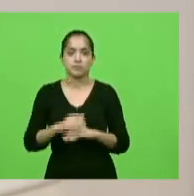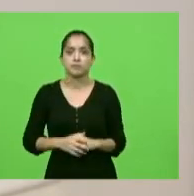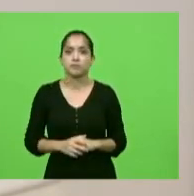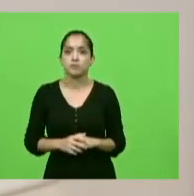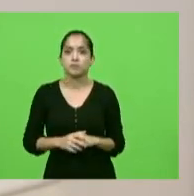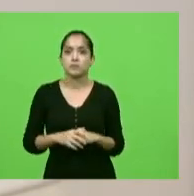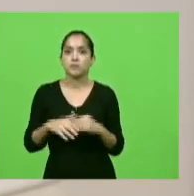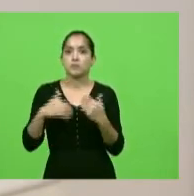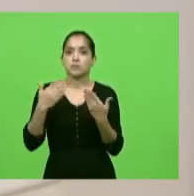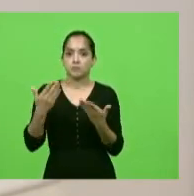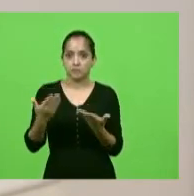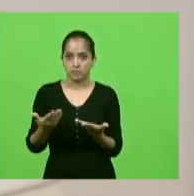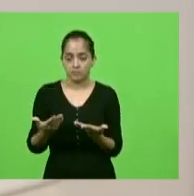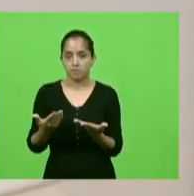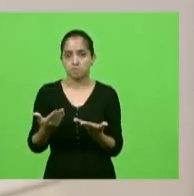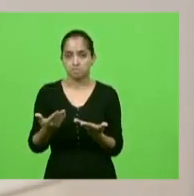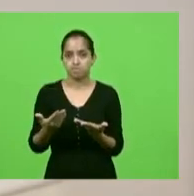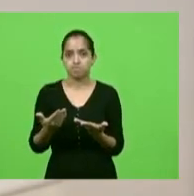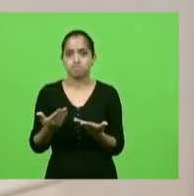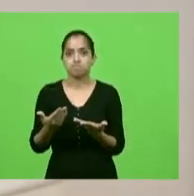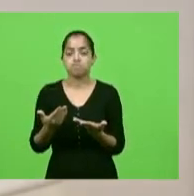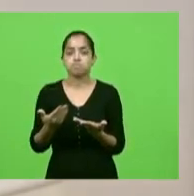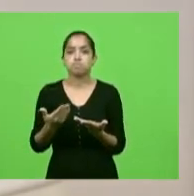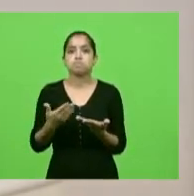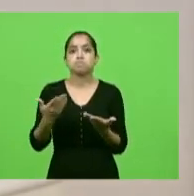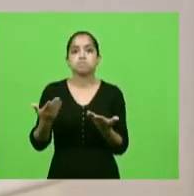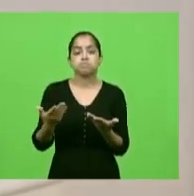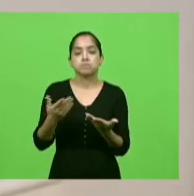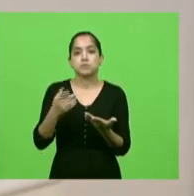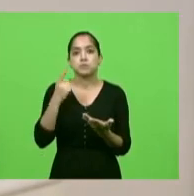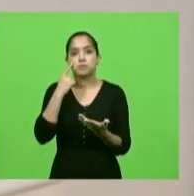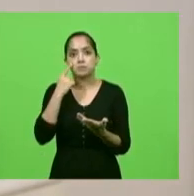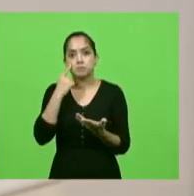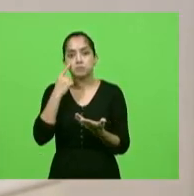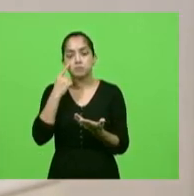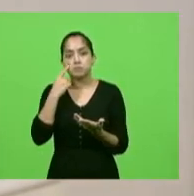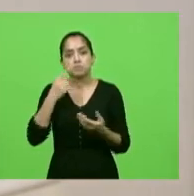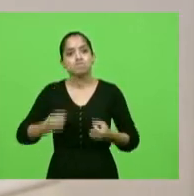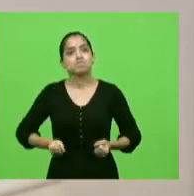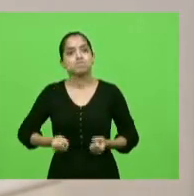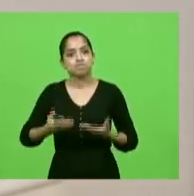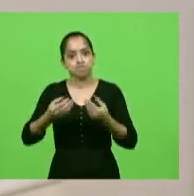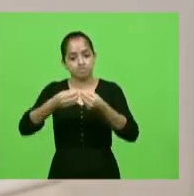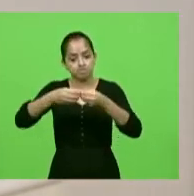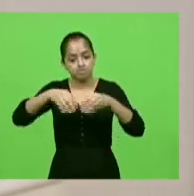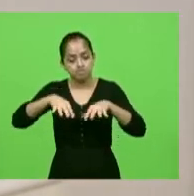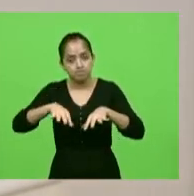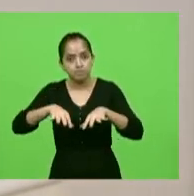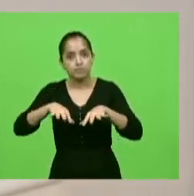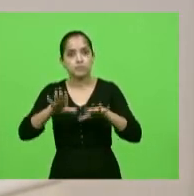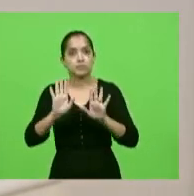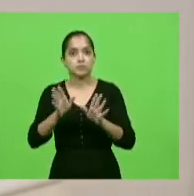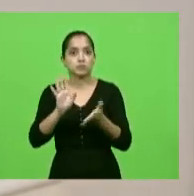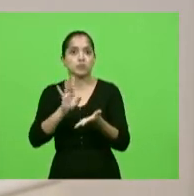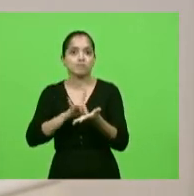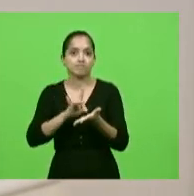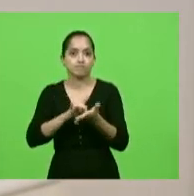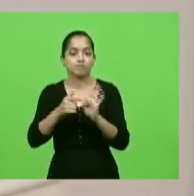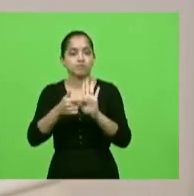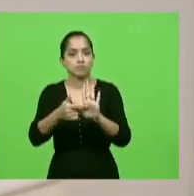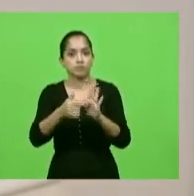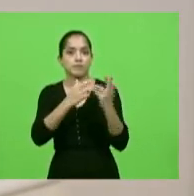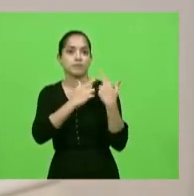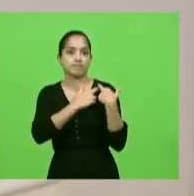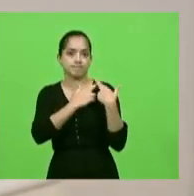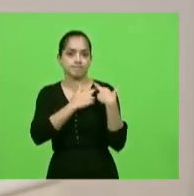só, sem a tomada de qualquer providência a fim de obstar o prejuízo ao erário, já é fato suficiente a responsabilização